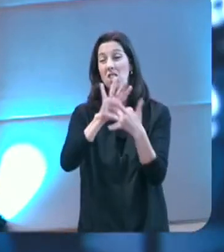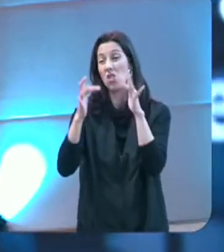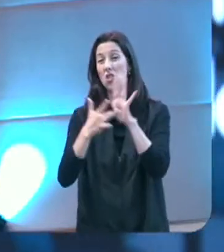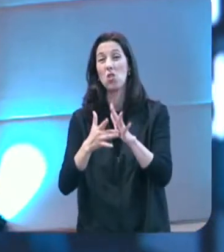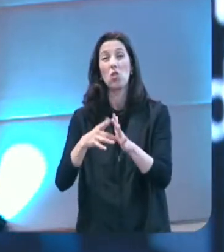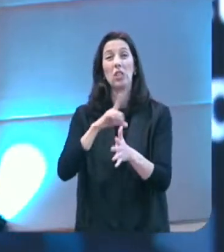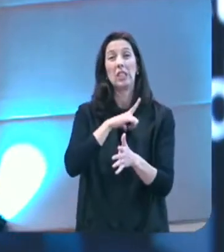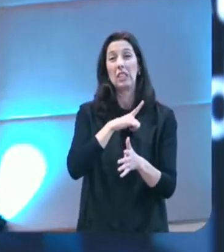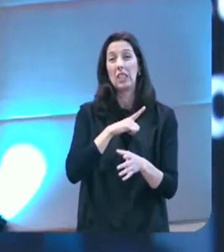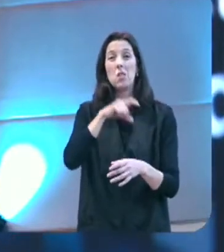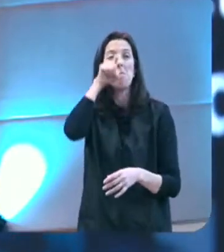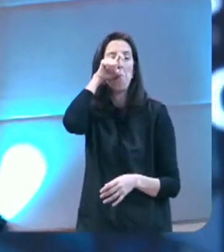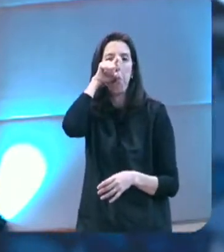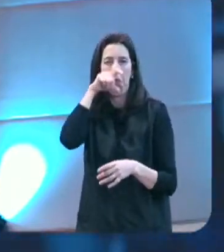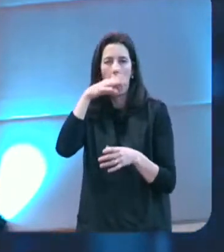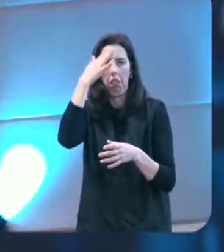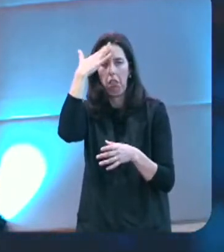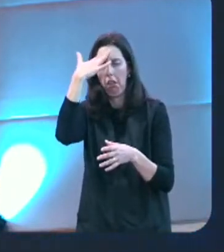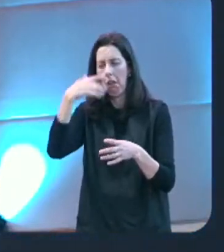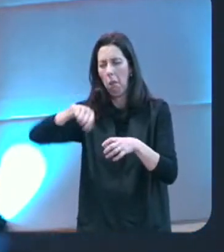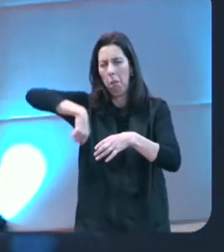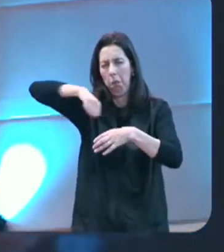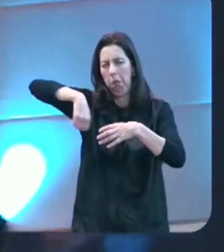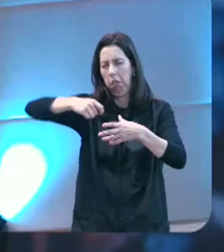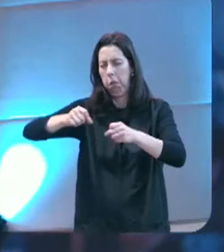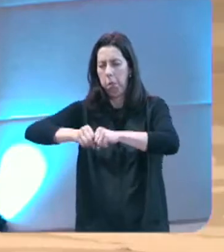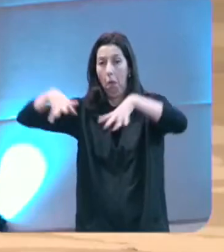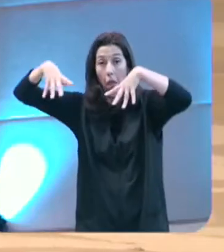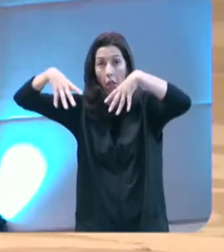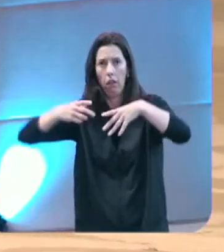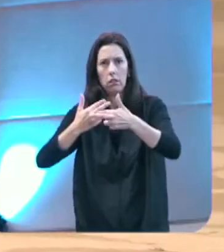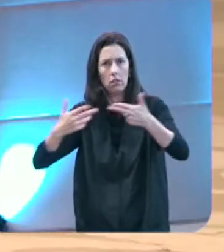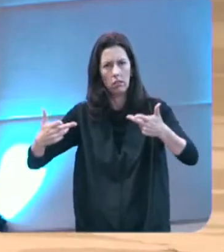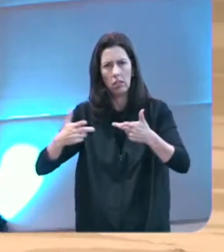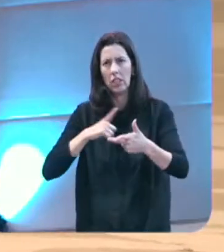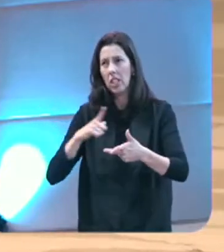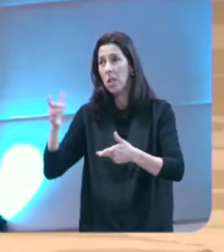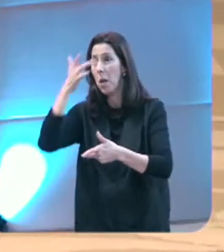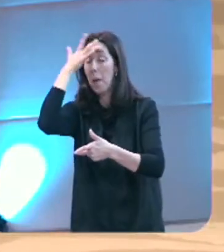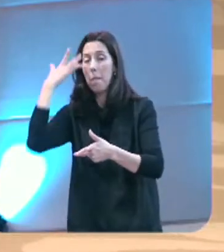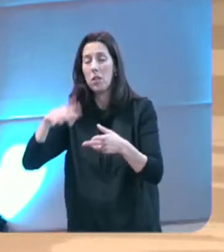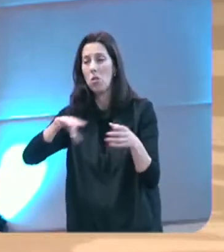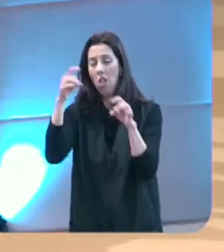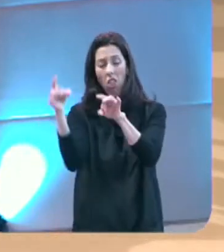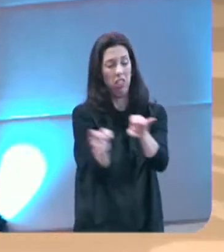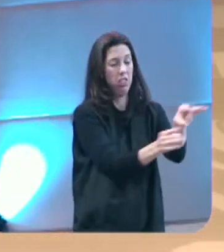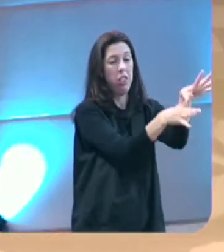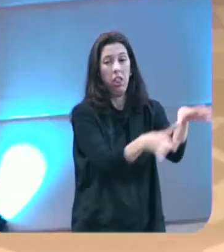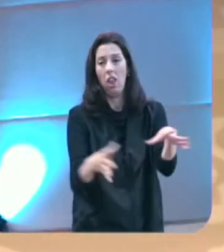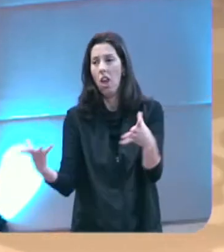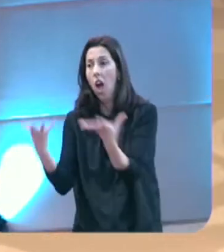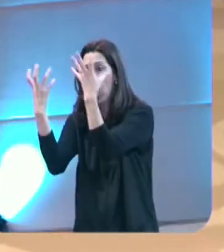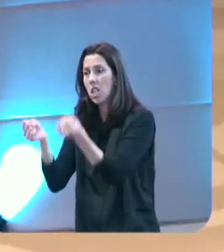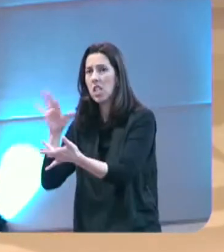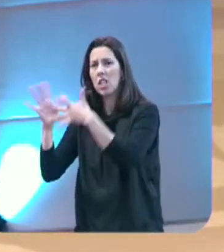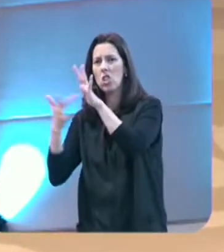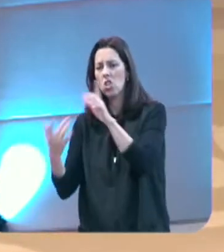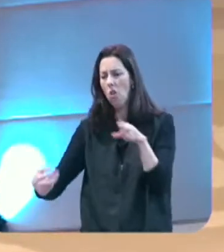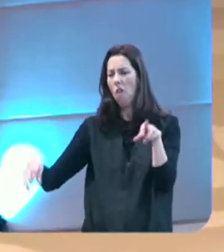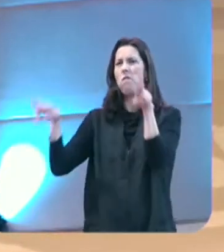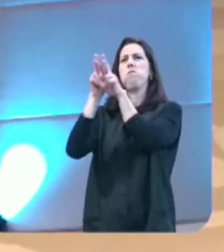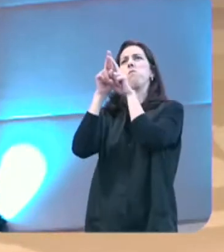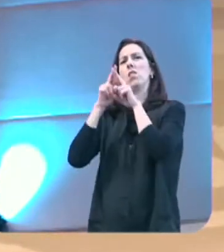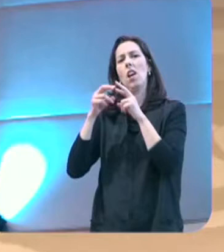caiu morto e que através de Paulo o Senhor o ressuscitou. Então, estas pessoas veem o poder de Deus, muitas